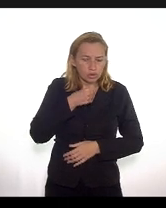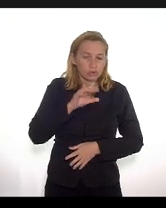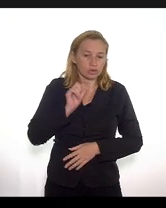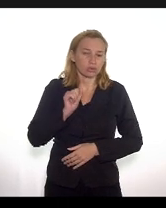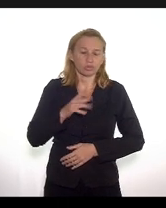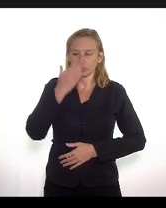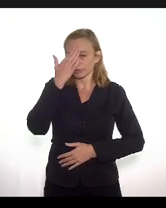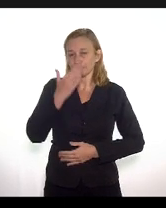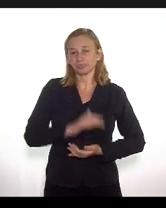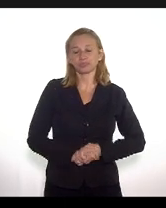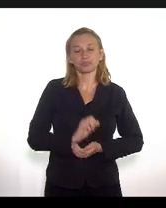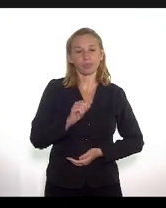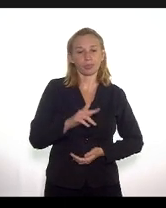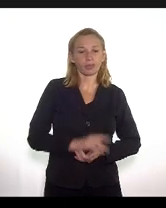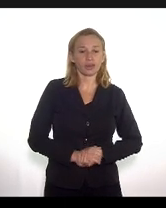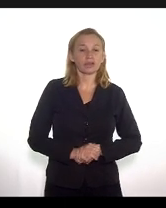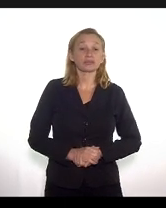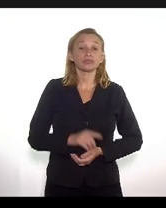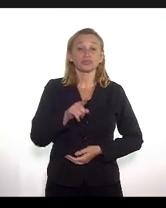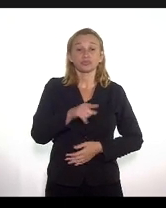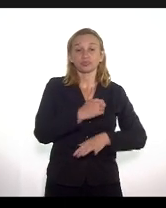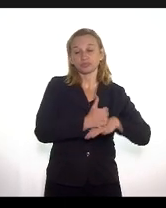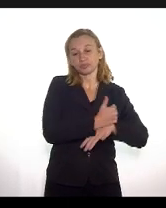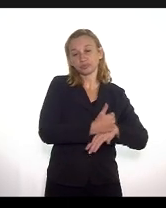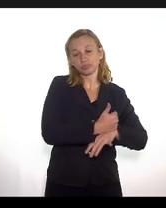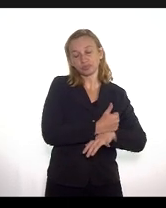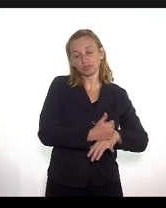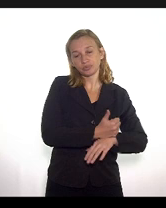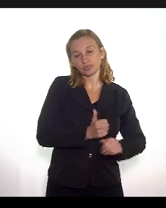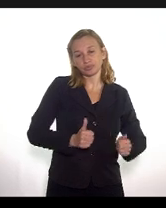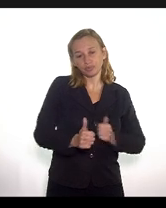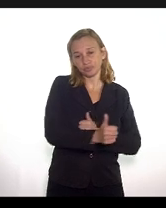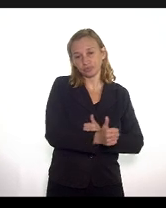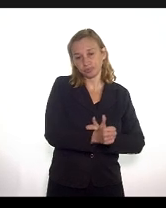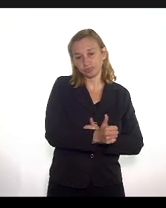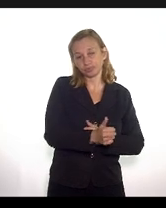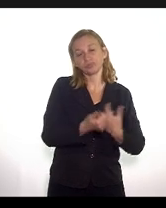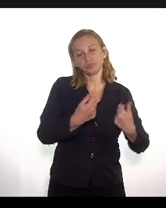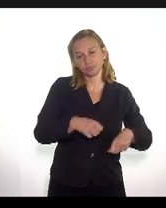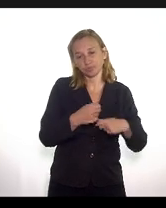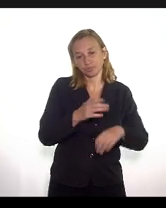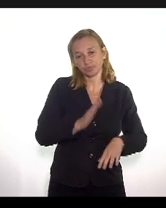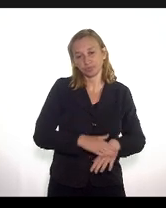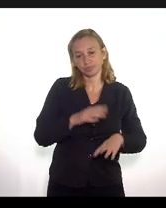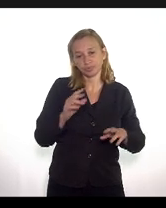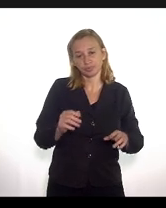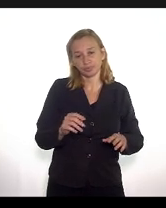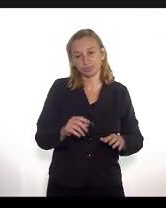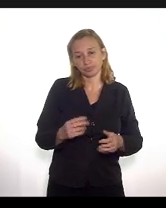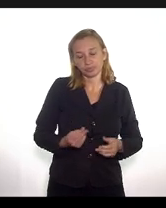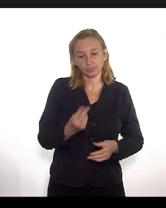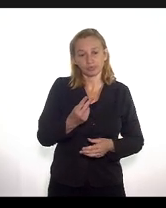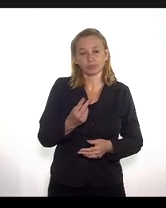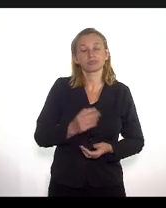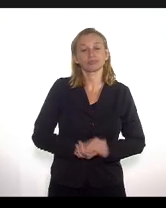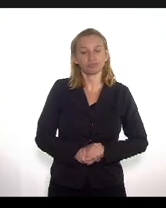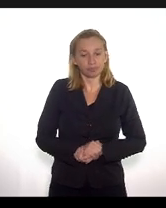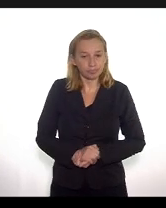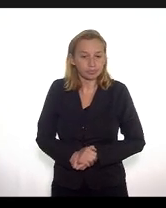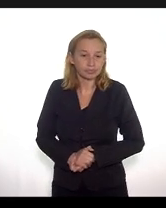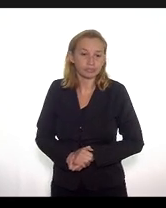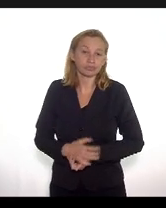Ok. Então, esses profissionais que atuam na ponta, nas tutorias, precisam ser mais visibilizados e